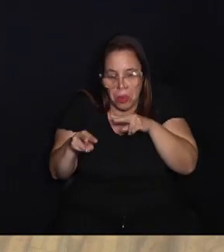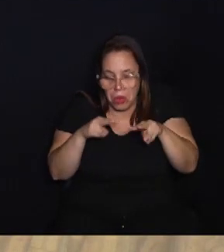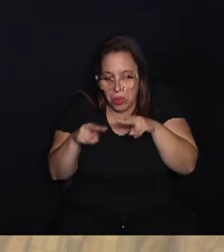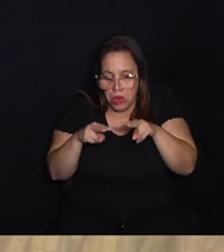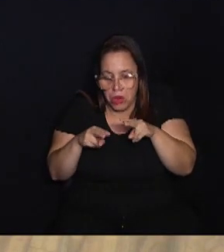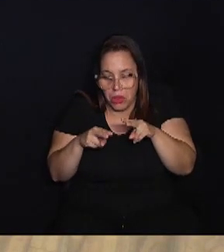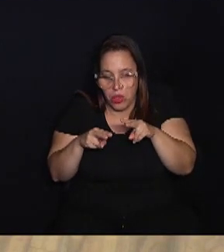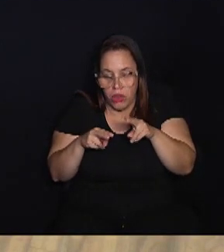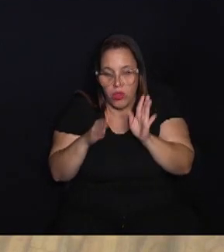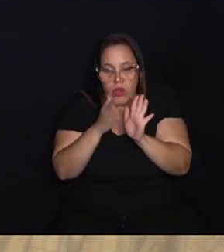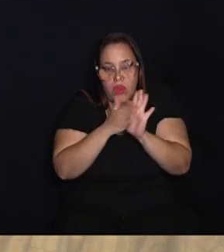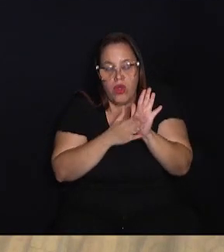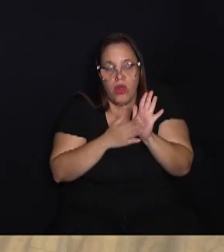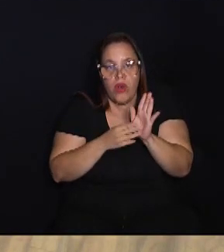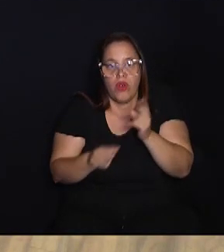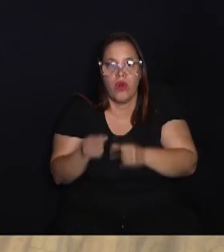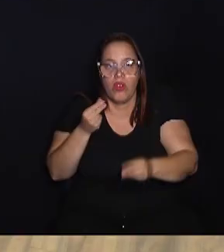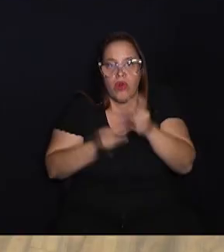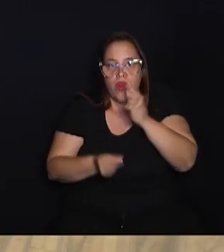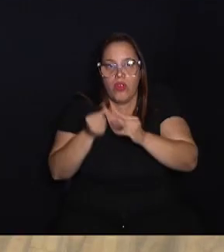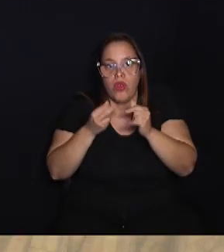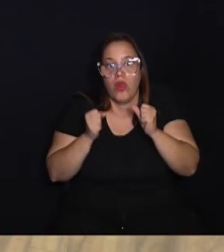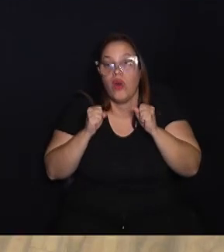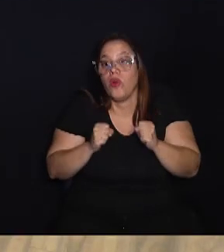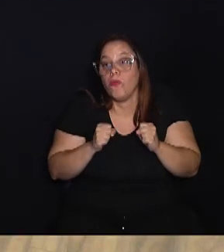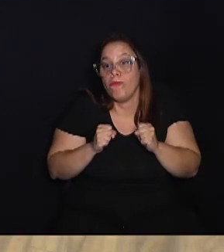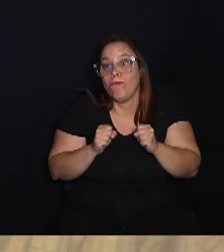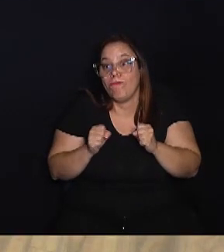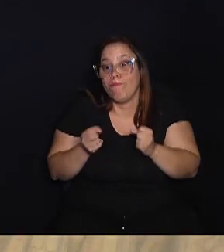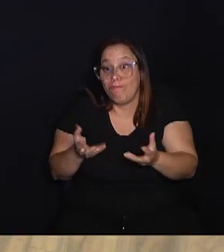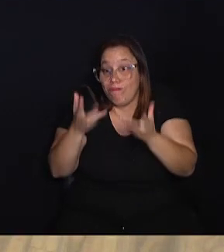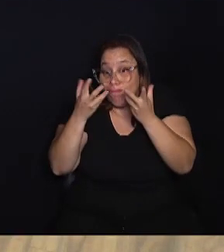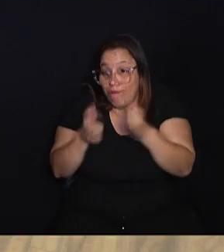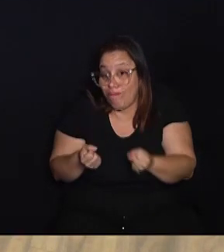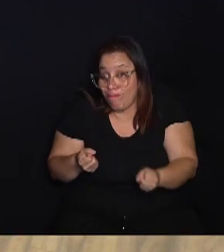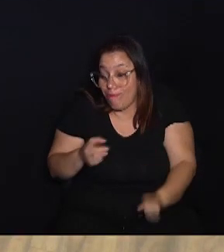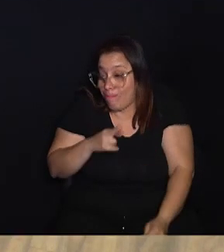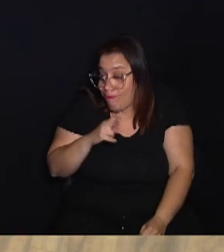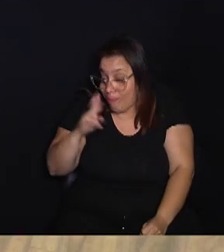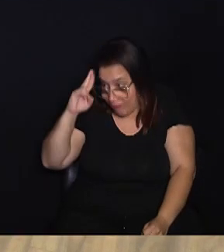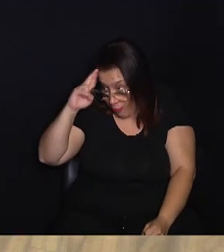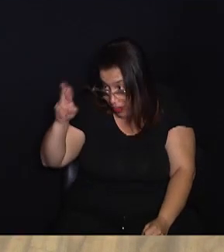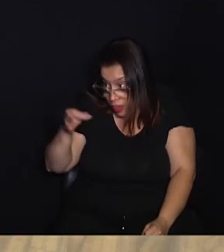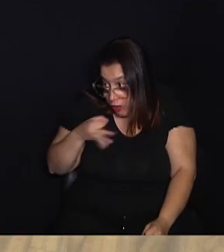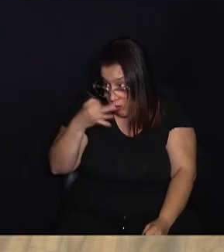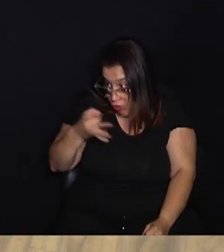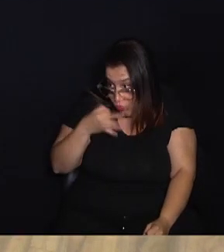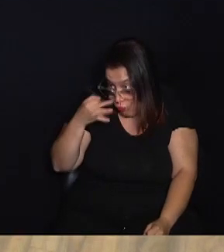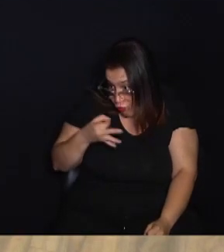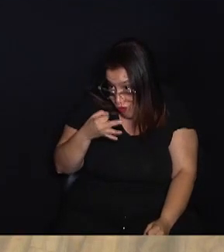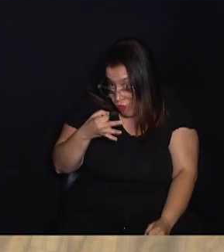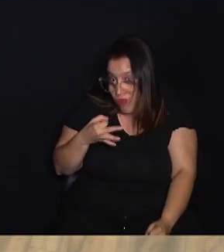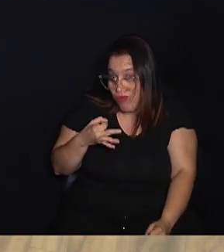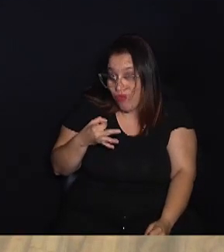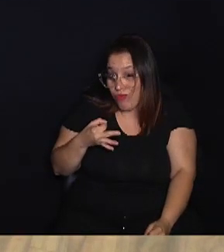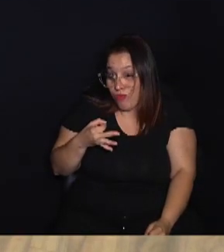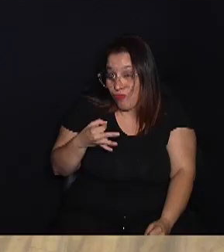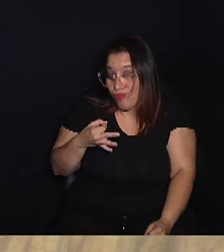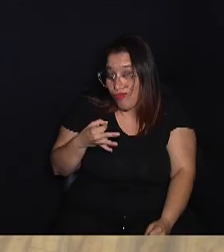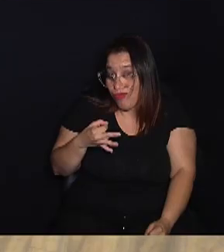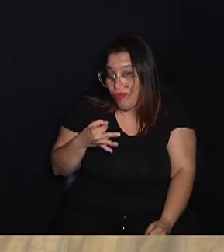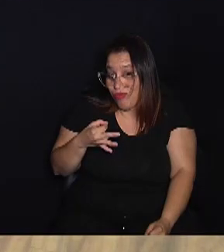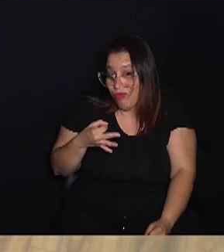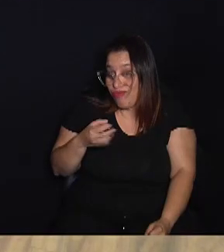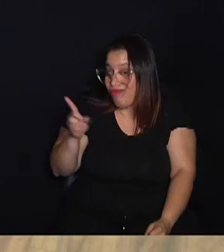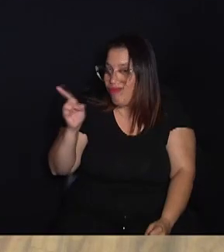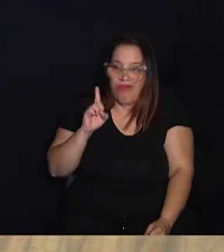regulamentar e falando sobre esses valores do que poderia ser arrecadado. O senhor continua com a mesma opinião, que deveria ser... que